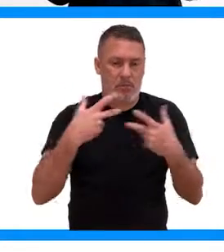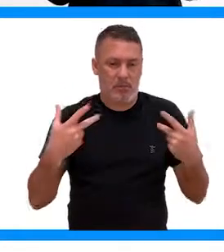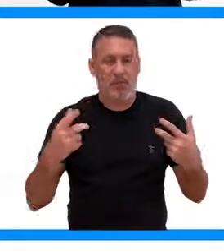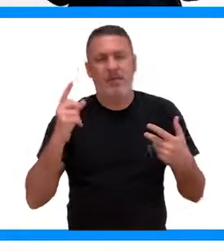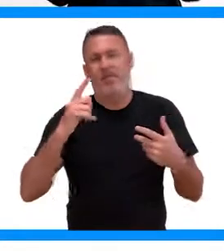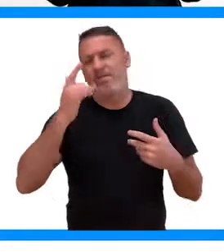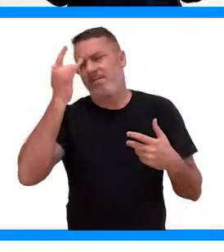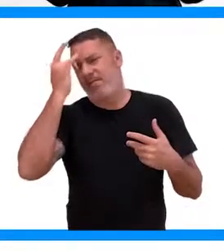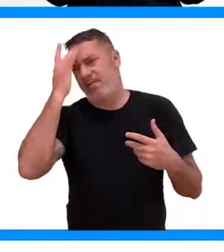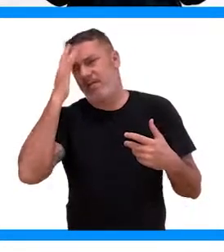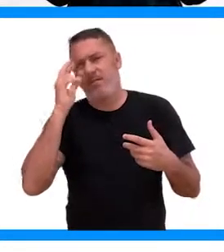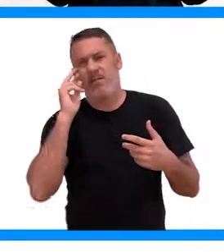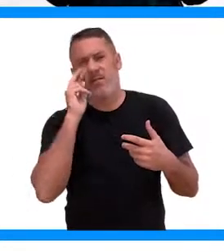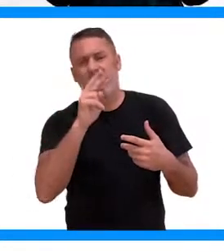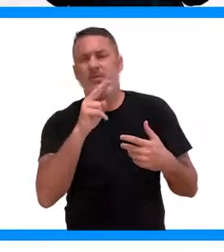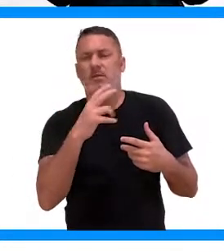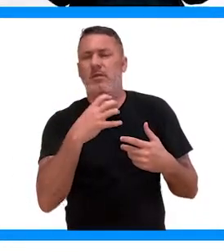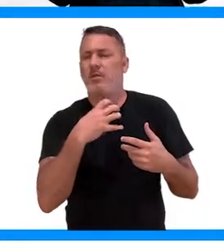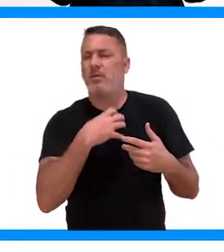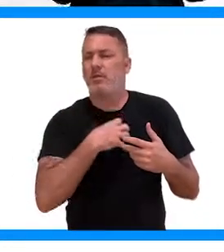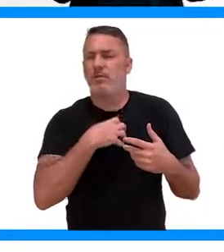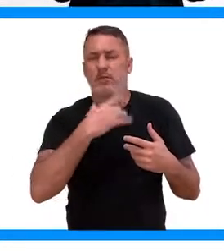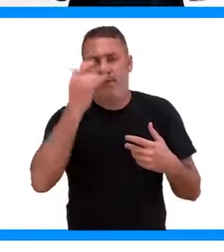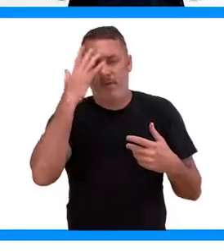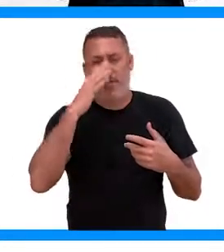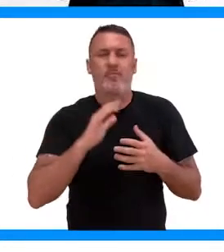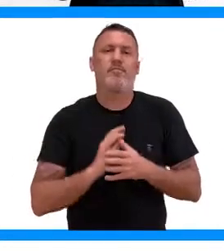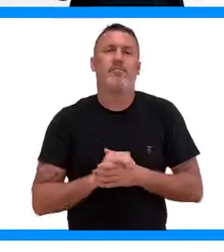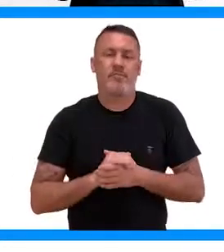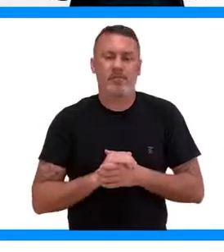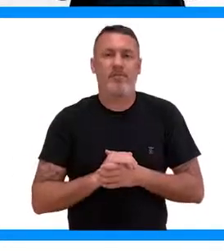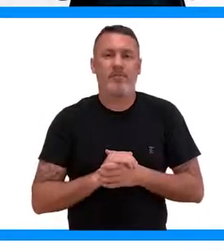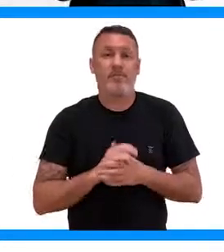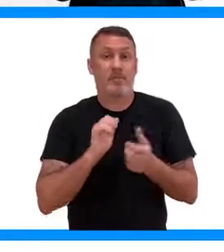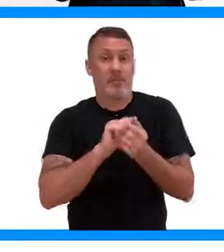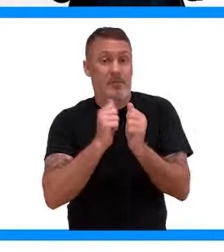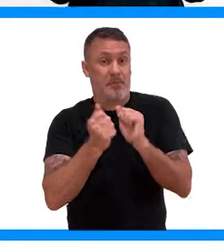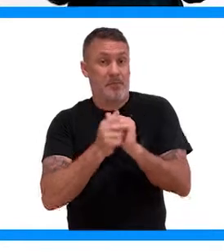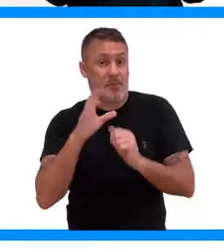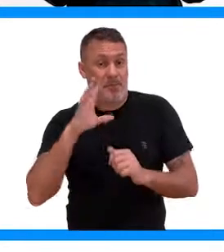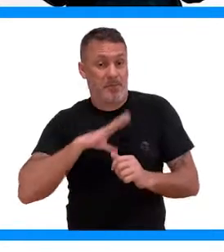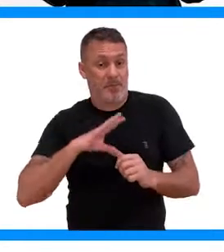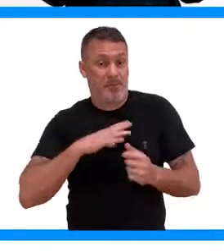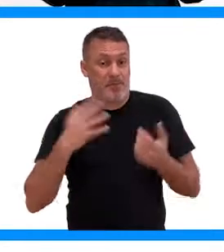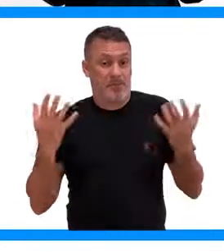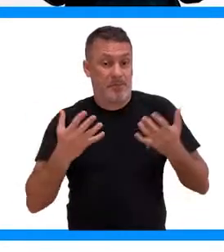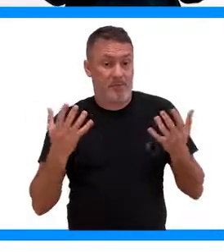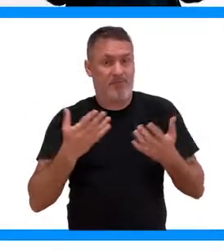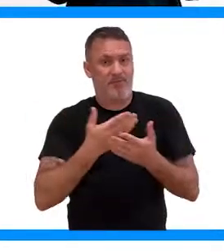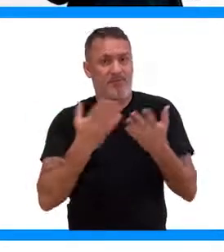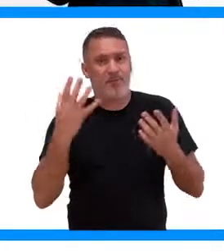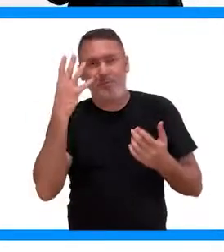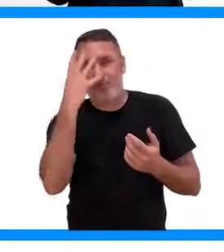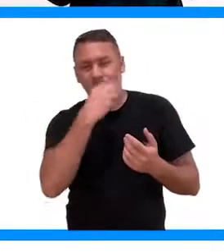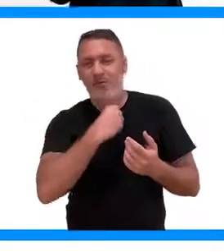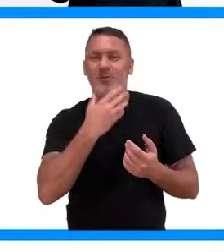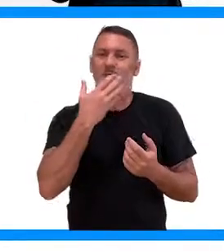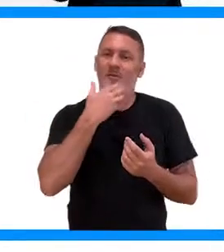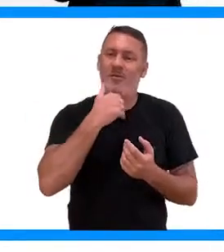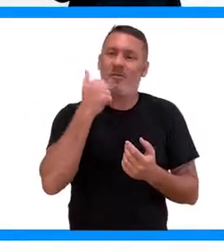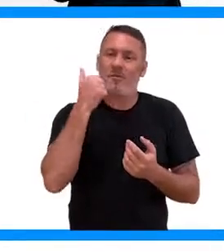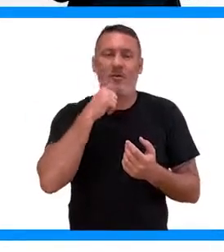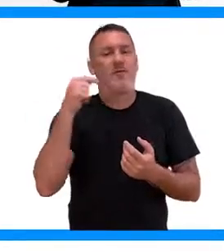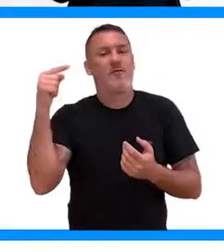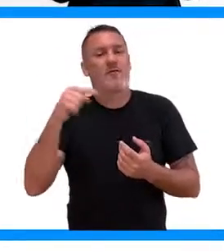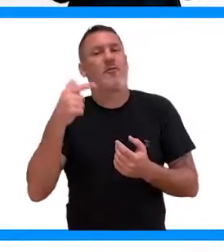a ver que es muy fácil, muy sencillo. Olá, meninos e meninas, estamos aqui bonitos e